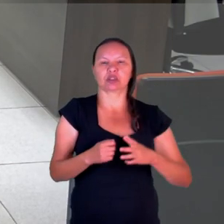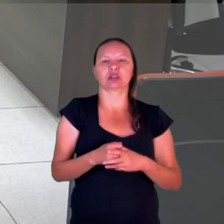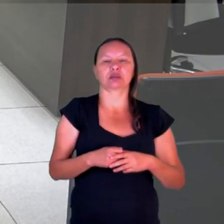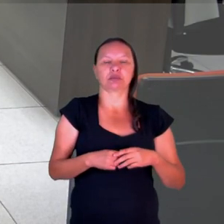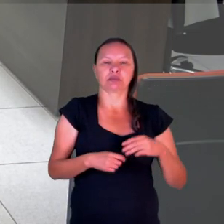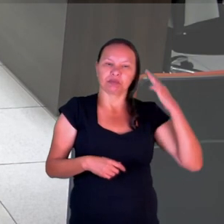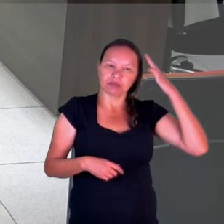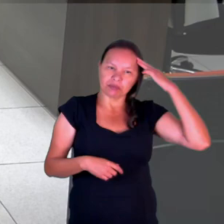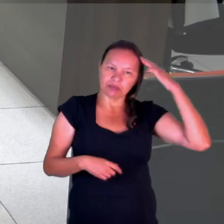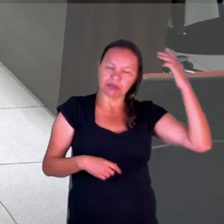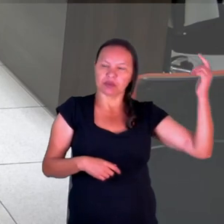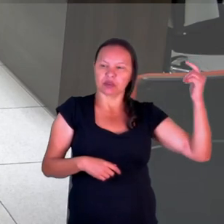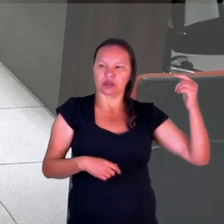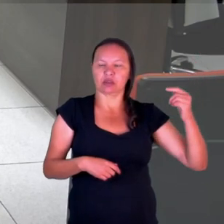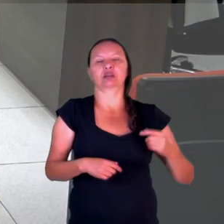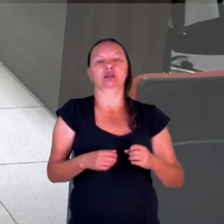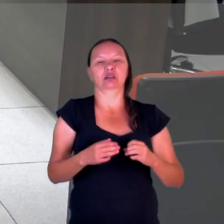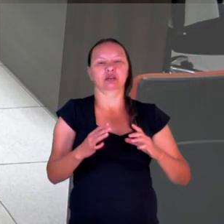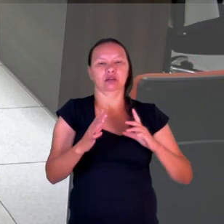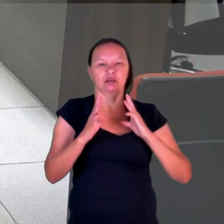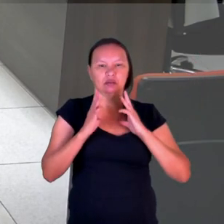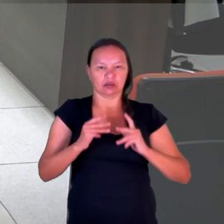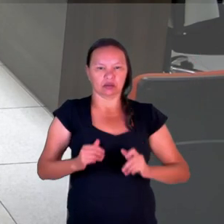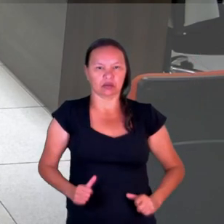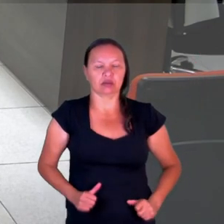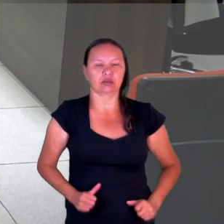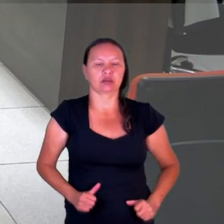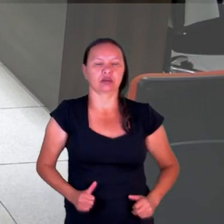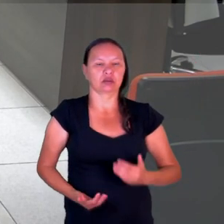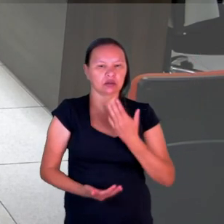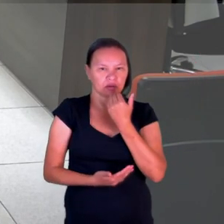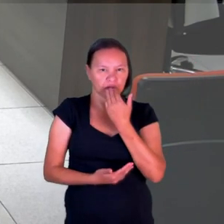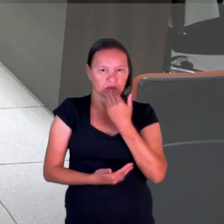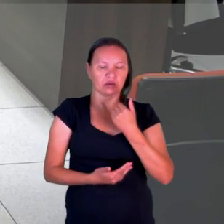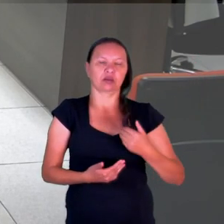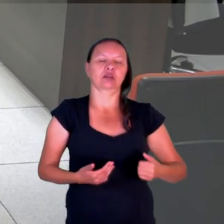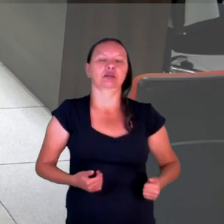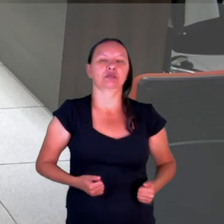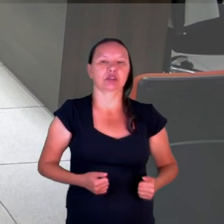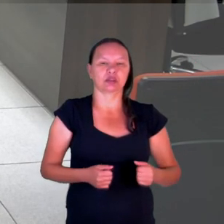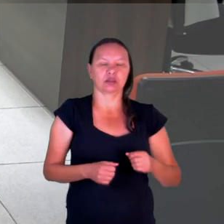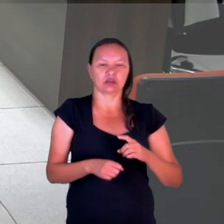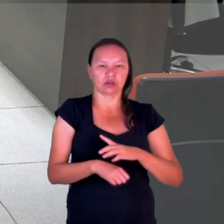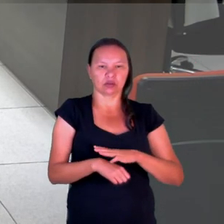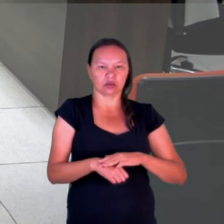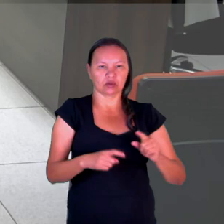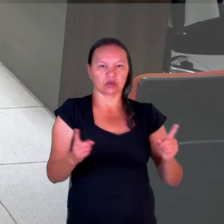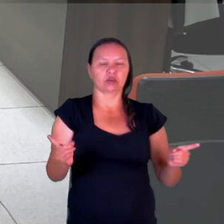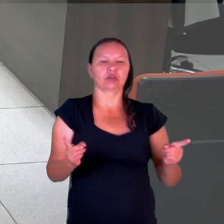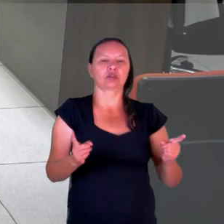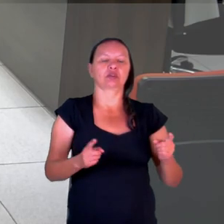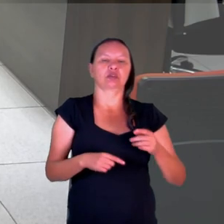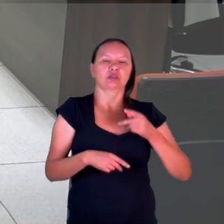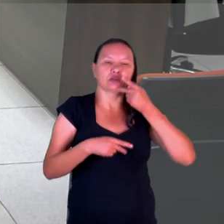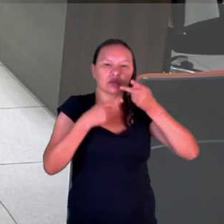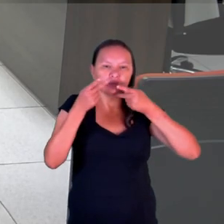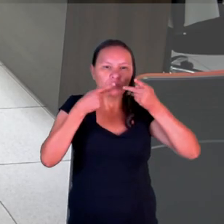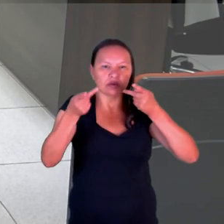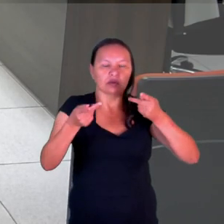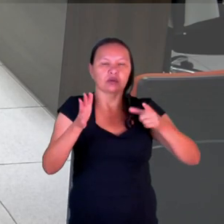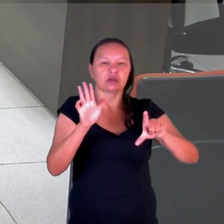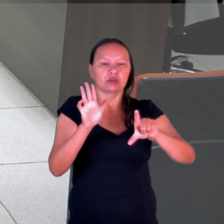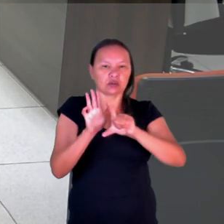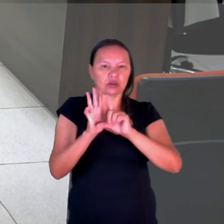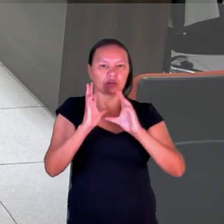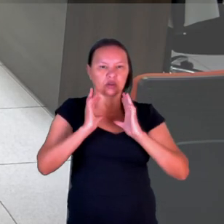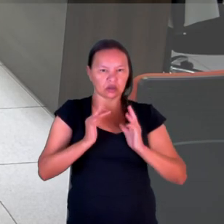gente sabe que tratar de direito humano alimentação sem ouvir as falas de Flávio e Dom Mauro não é tratar direito humano na alimentação